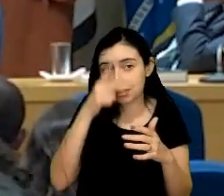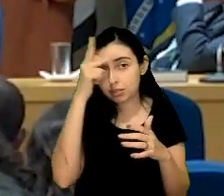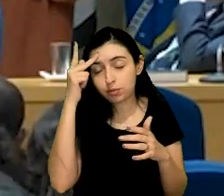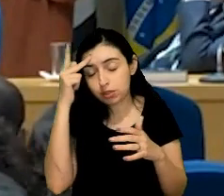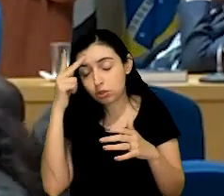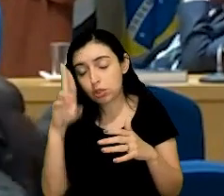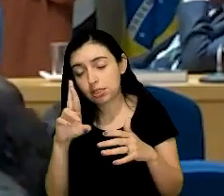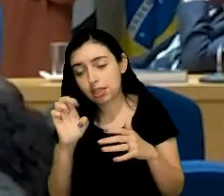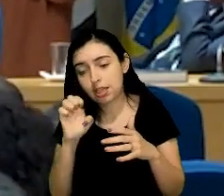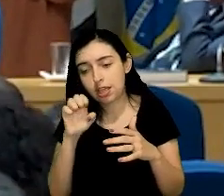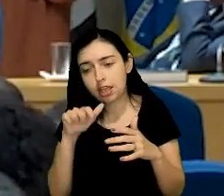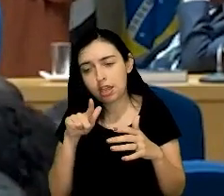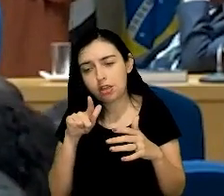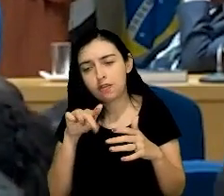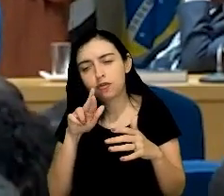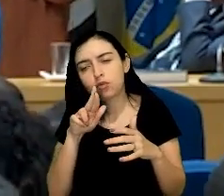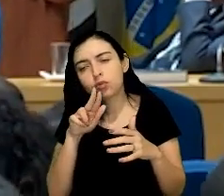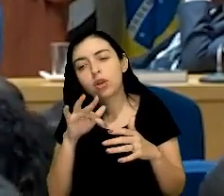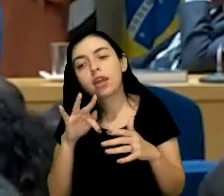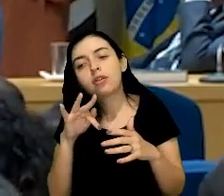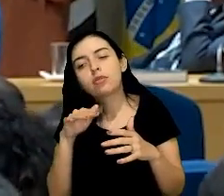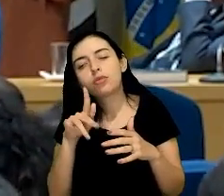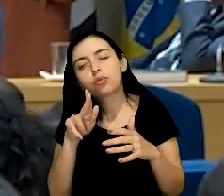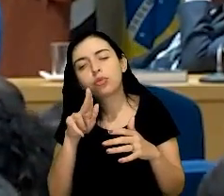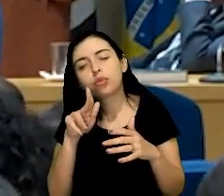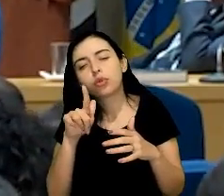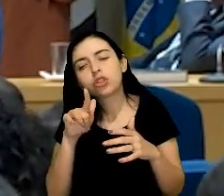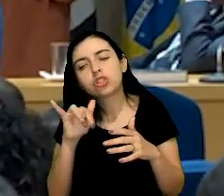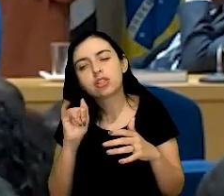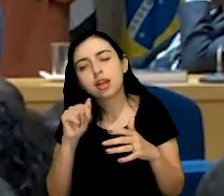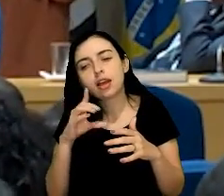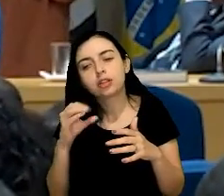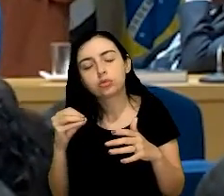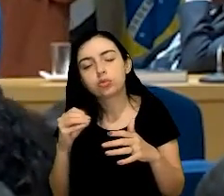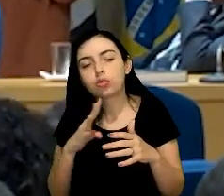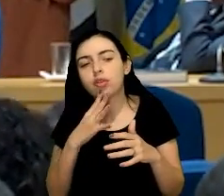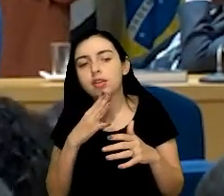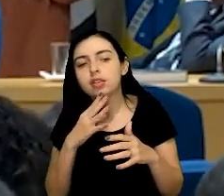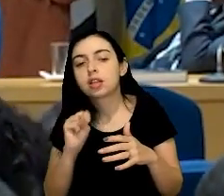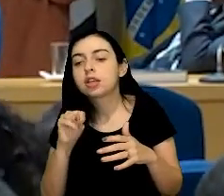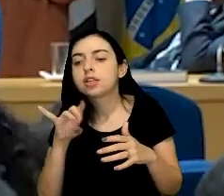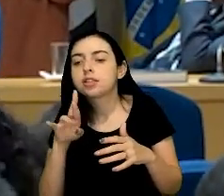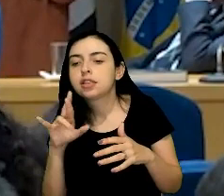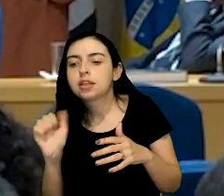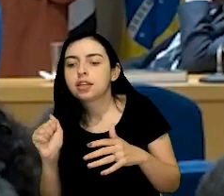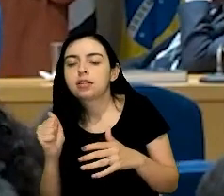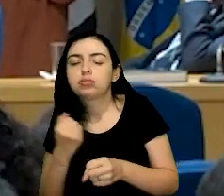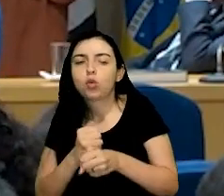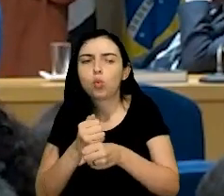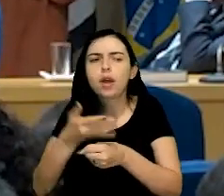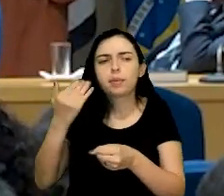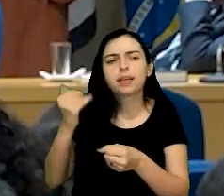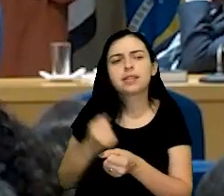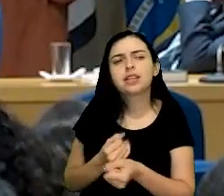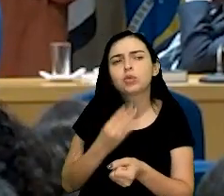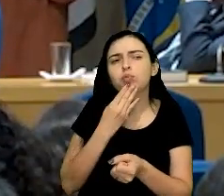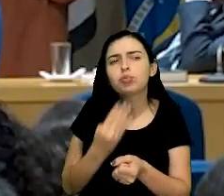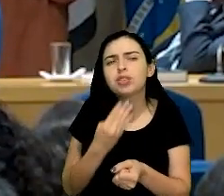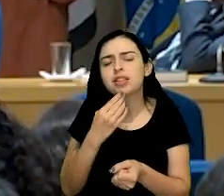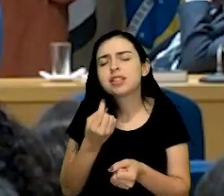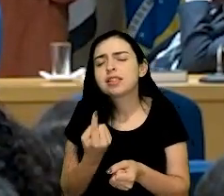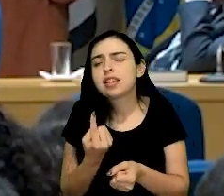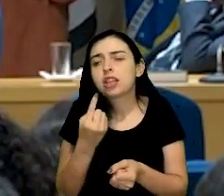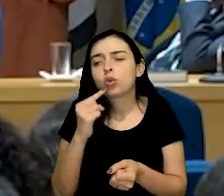são reconhecidos da Síria. O ano passado foram 127 mil solicitações de refúgio, o governo